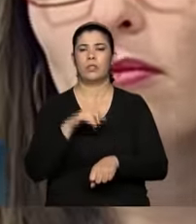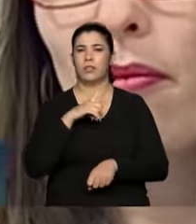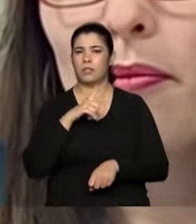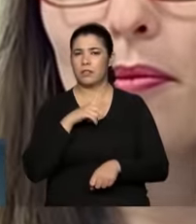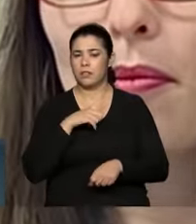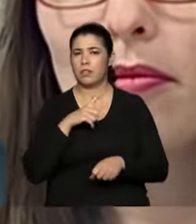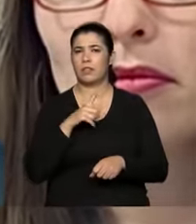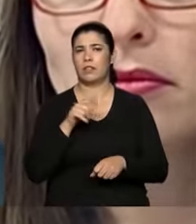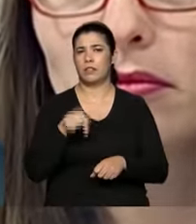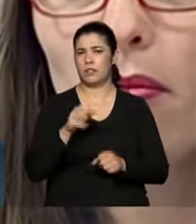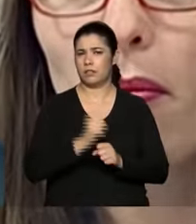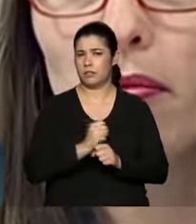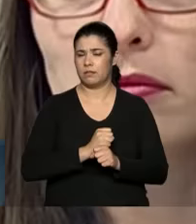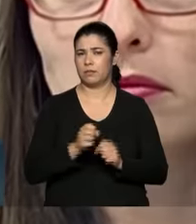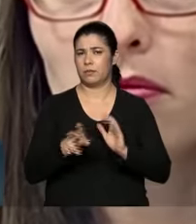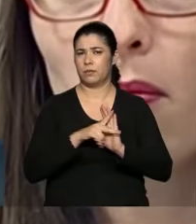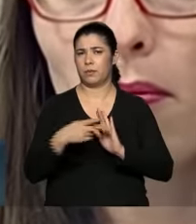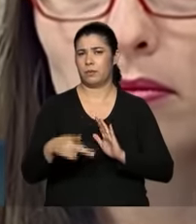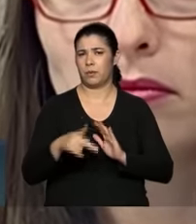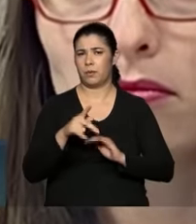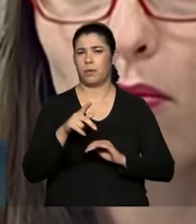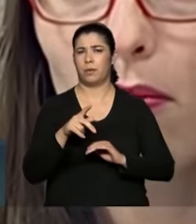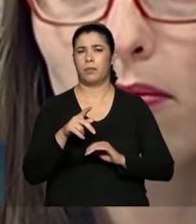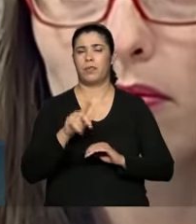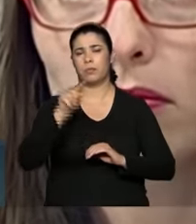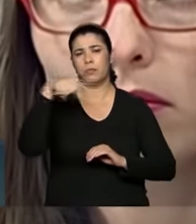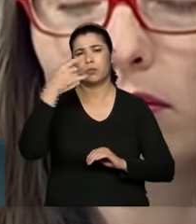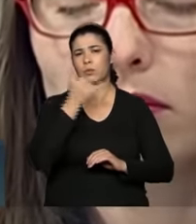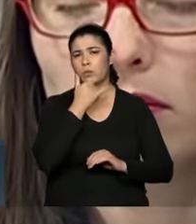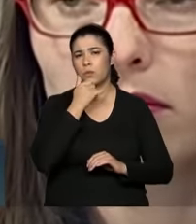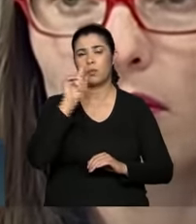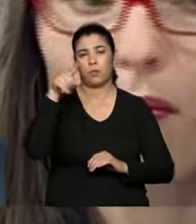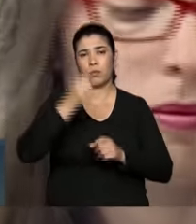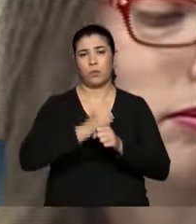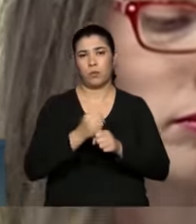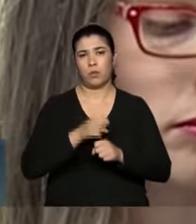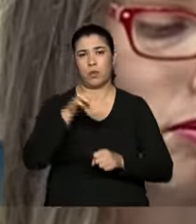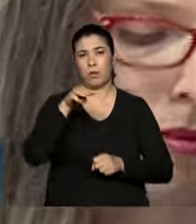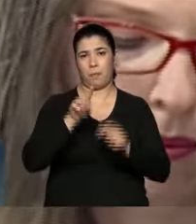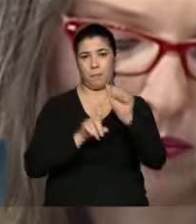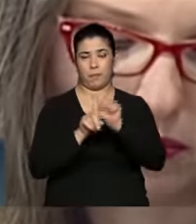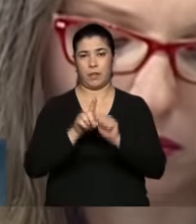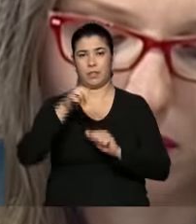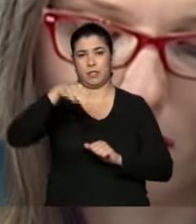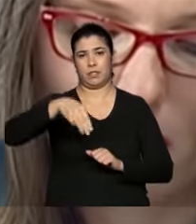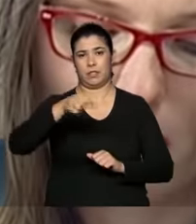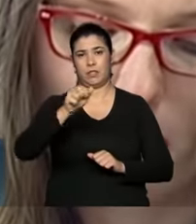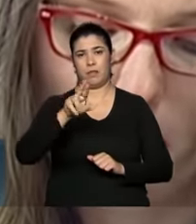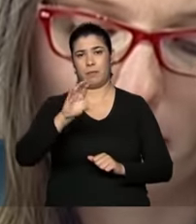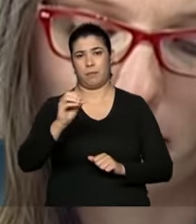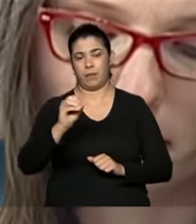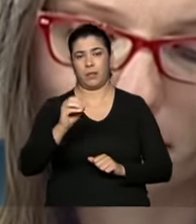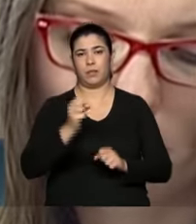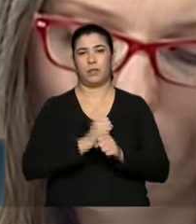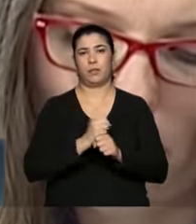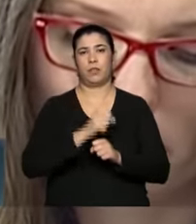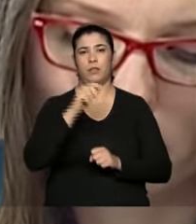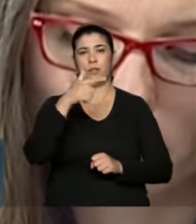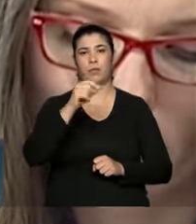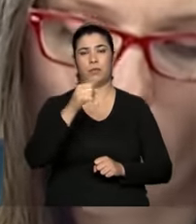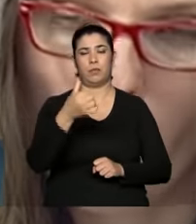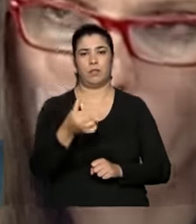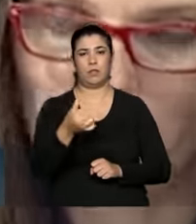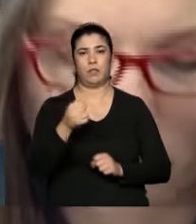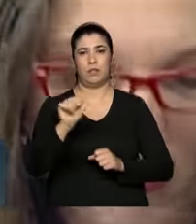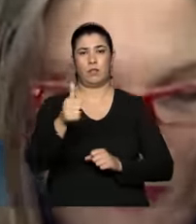uma avaliação. Esse ano vai ter avaliação. Em março de 2016 começa essa avaliação in loco. Vai se manter ainda, pelo que eu entendo, em medicina,